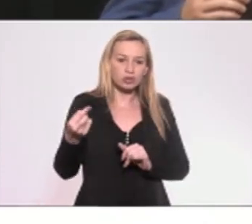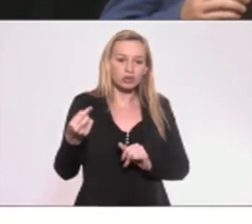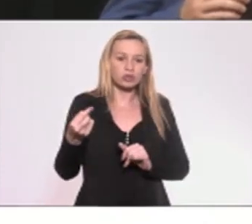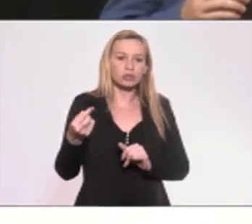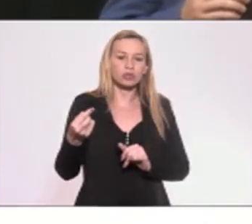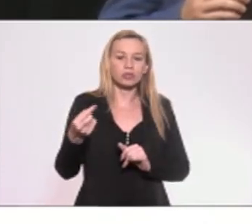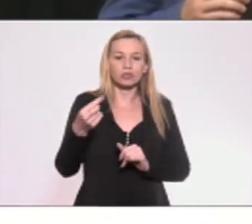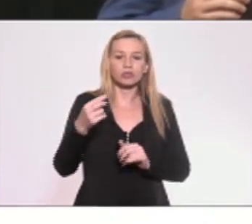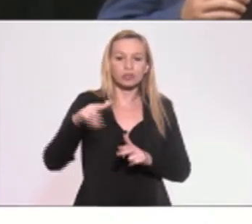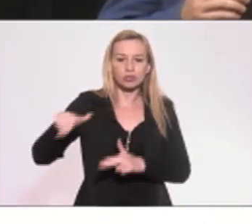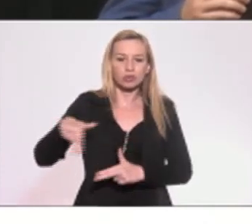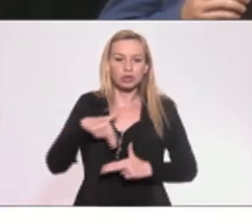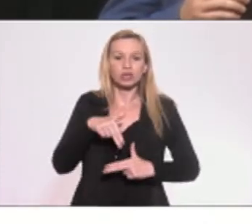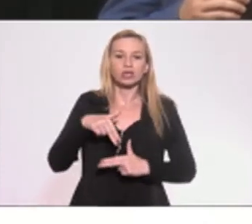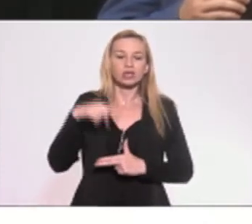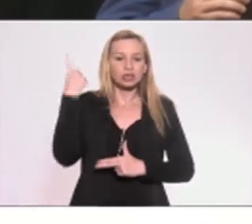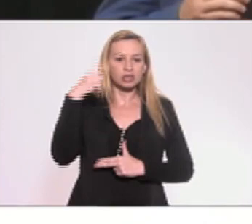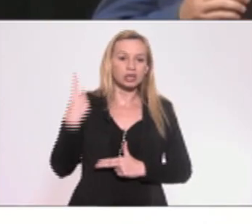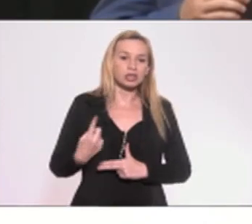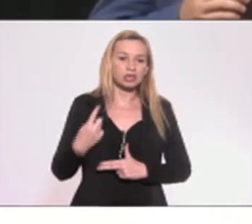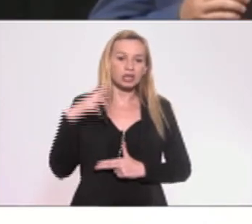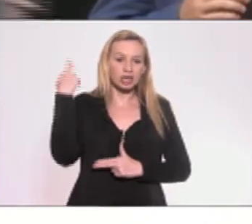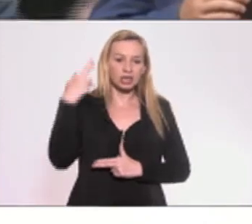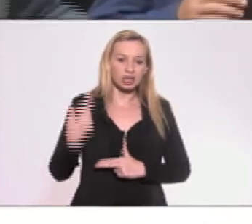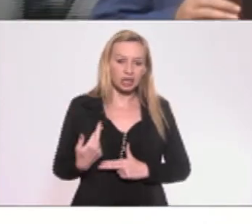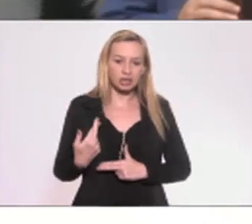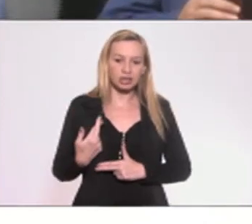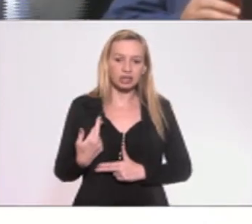Dani Monteiro e a deputada Renata Souza.